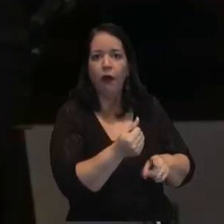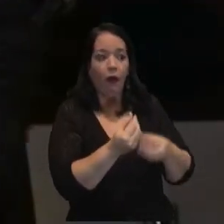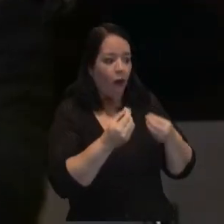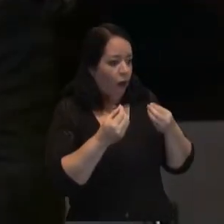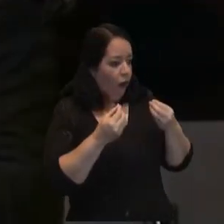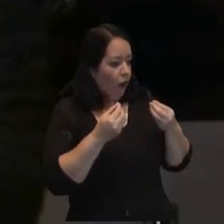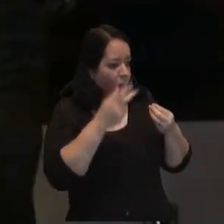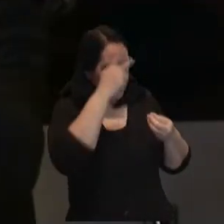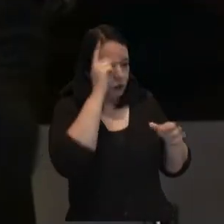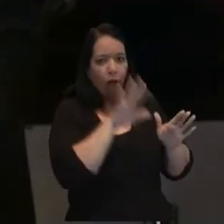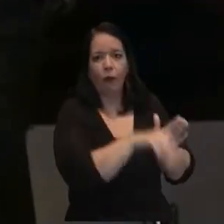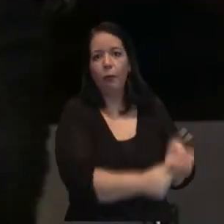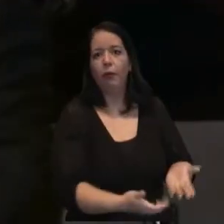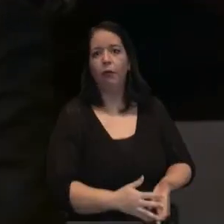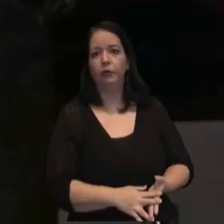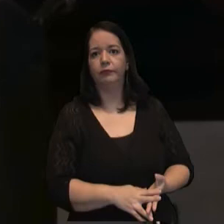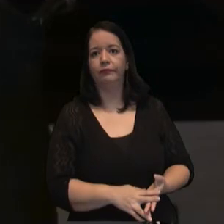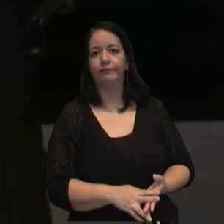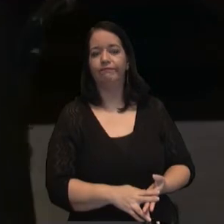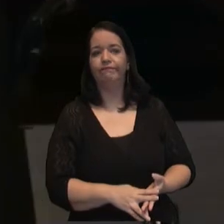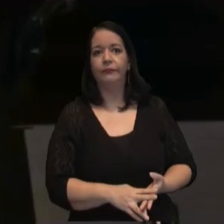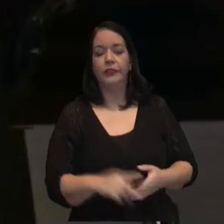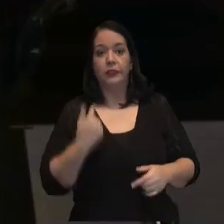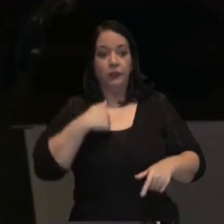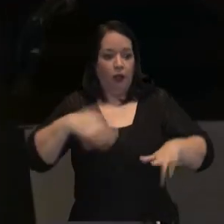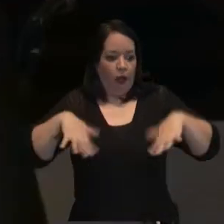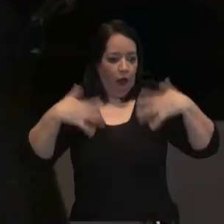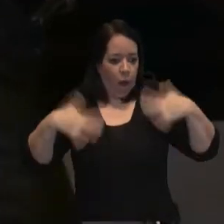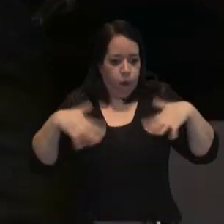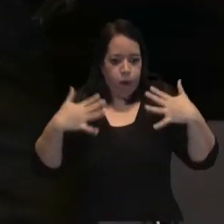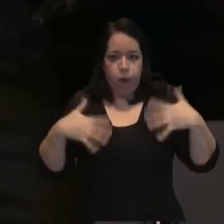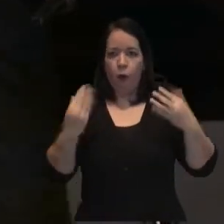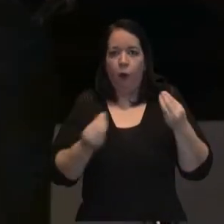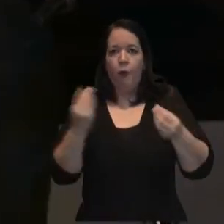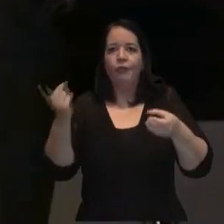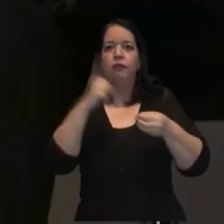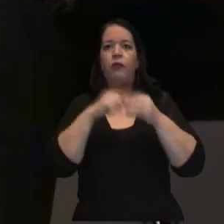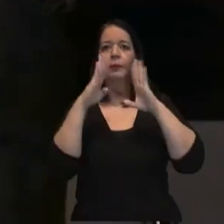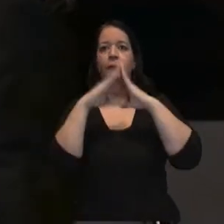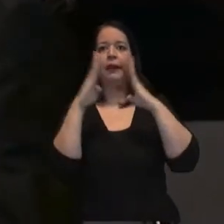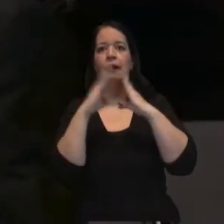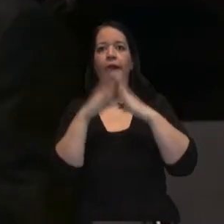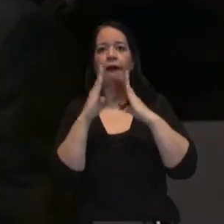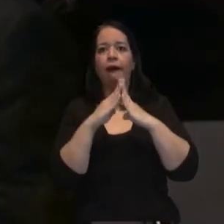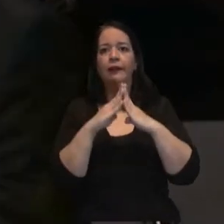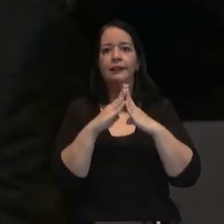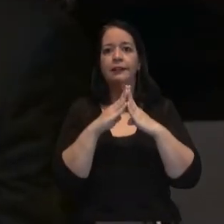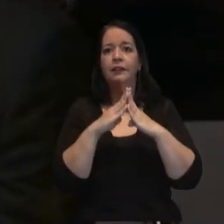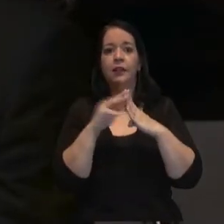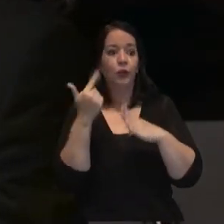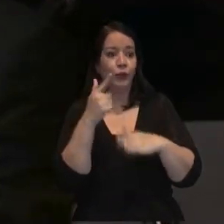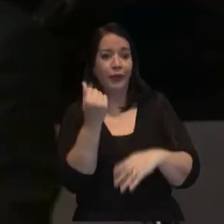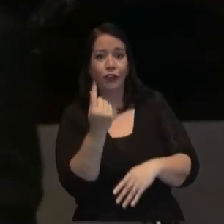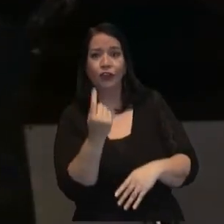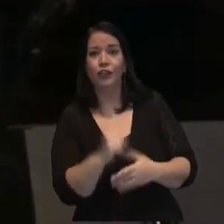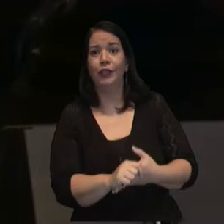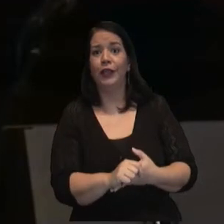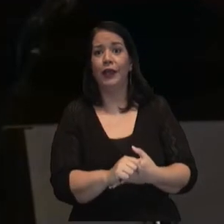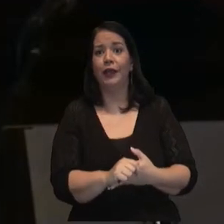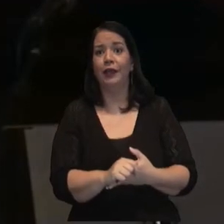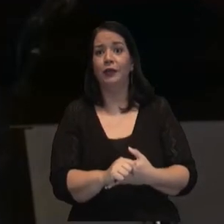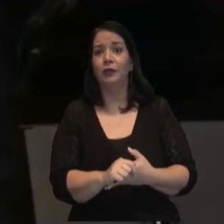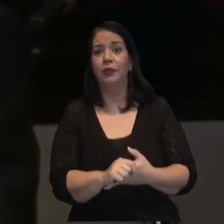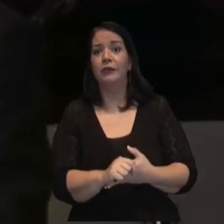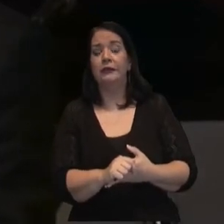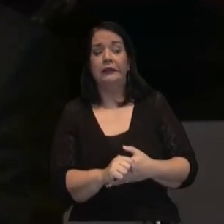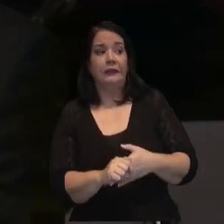que havia muita pressão, nada de carona. Então, rapidamente, nós decidimos: olha, nós vamos ter que ir para o ponto final e lá explicar